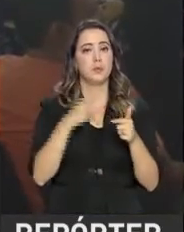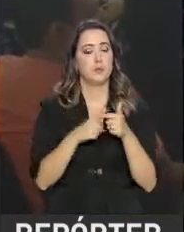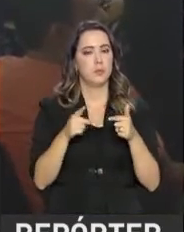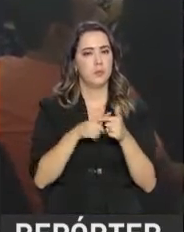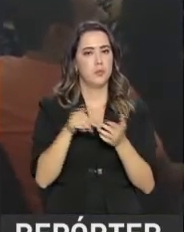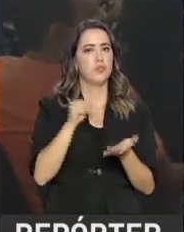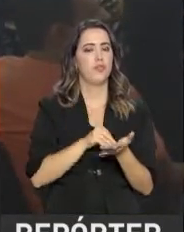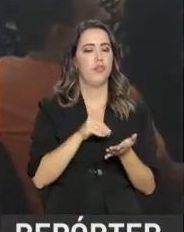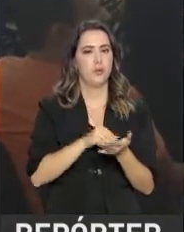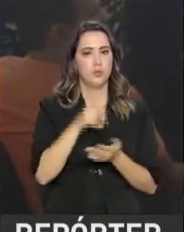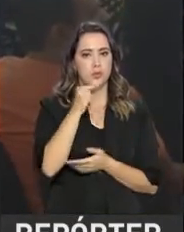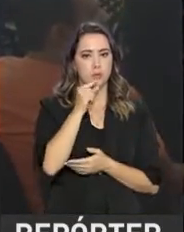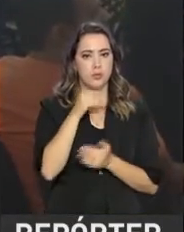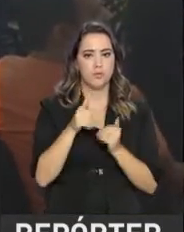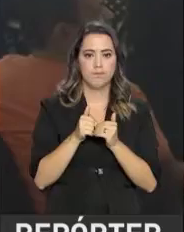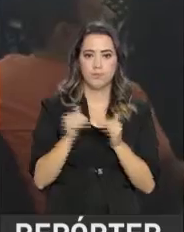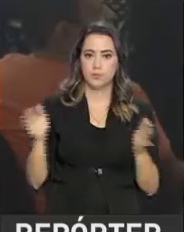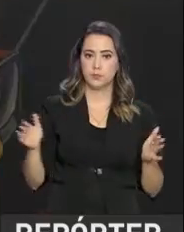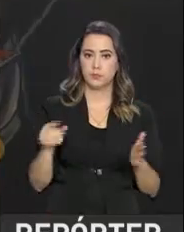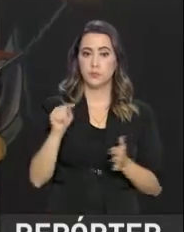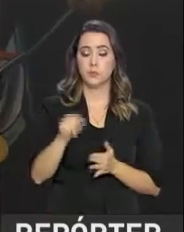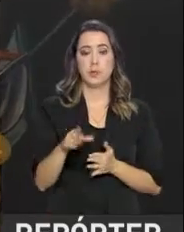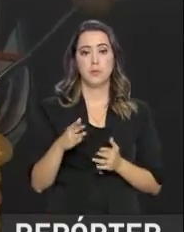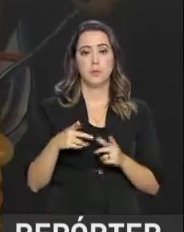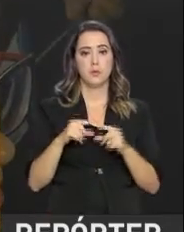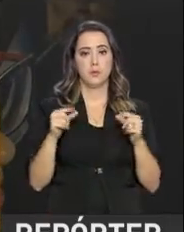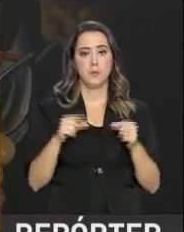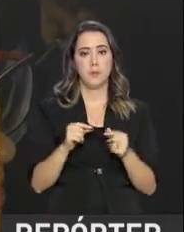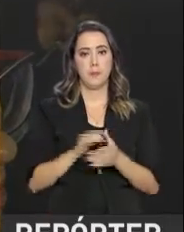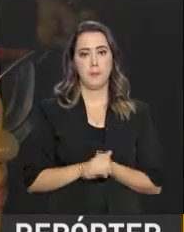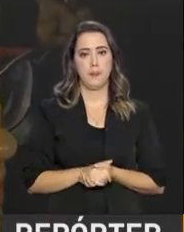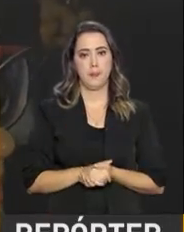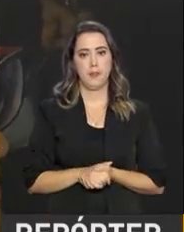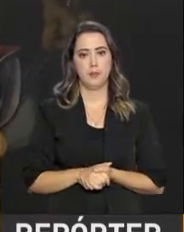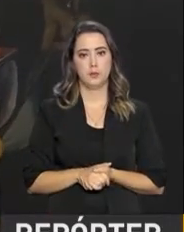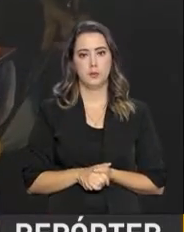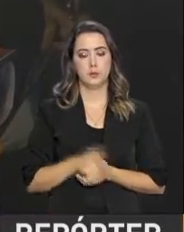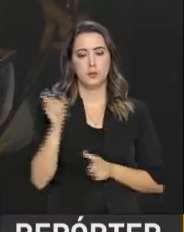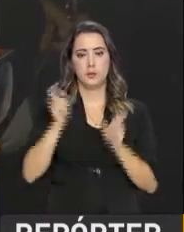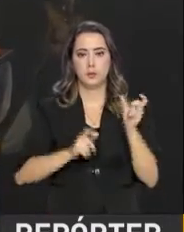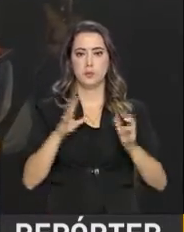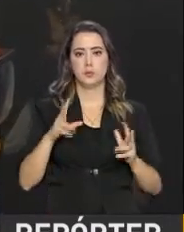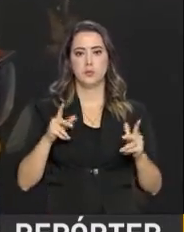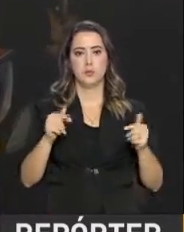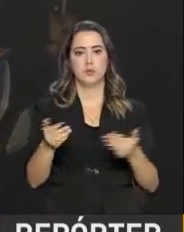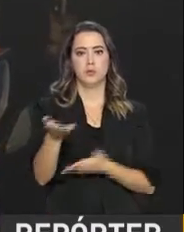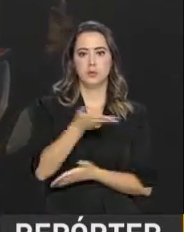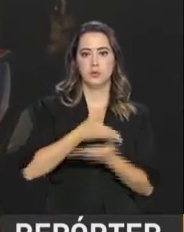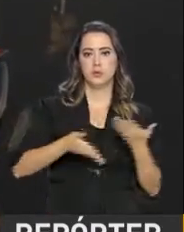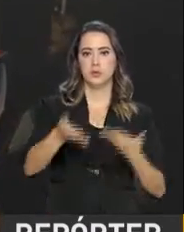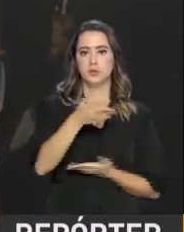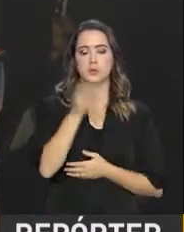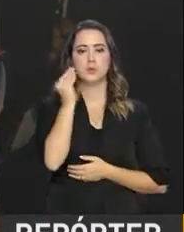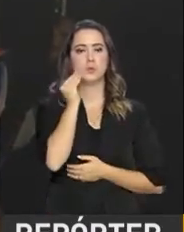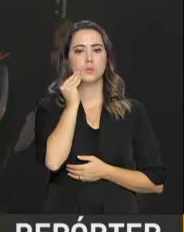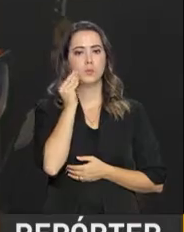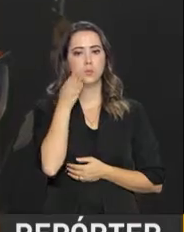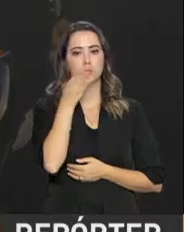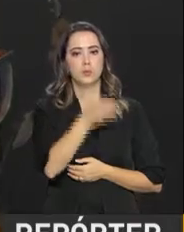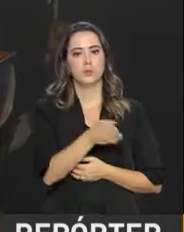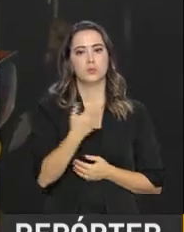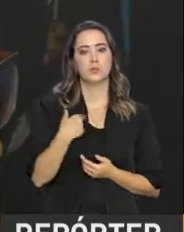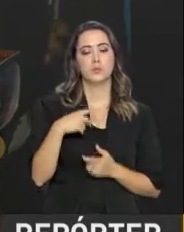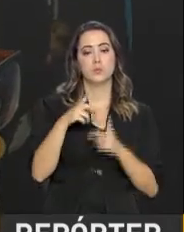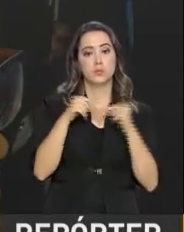hídricas desde a inauguração de brasília brasileiros e estrangeiros do mundo todo compartilhando suas experiências em